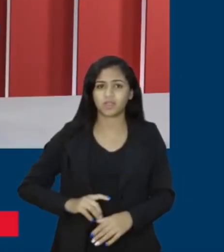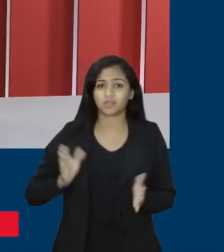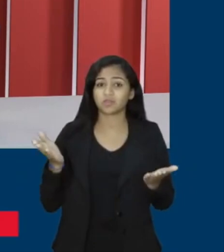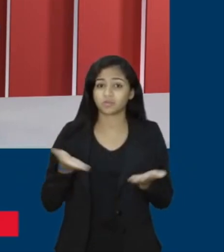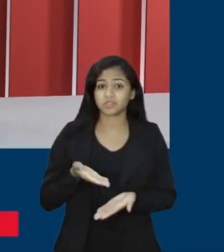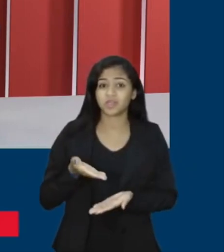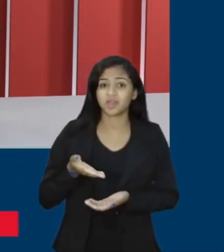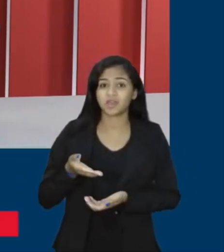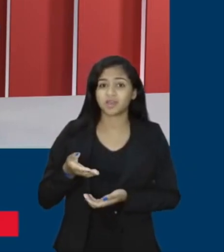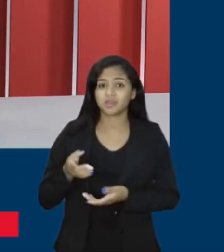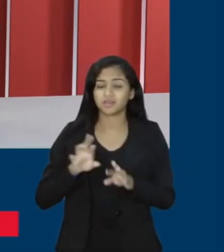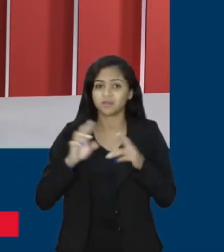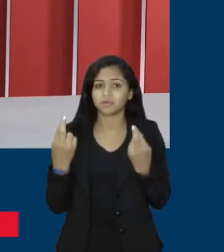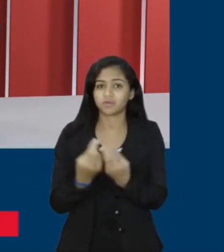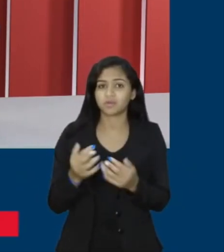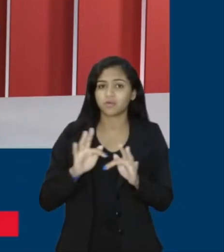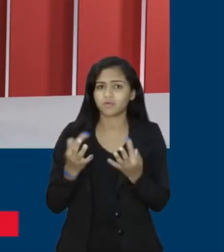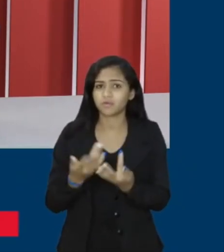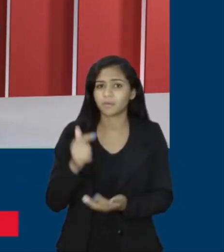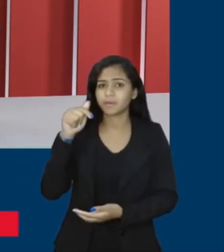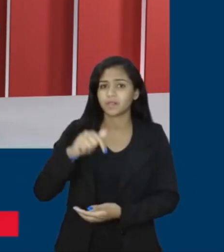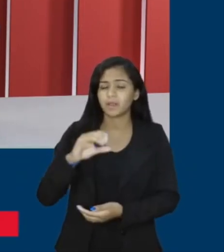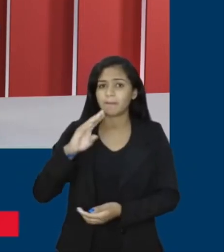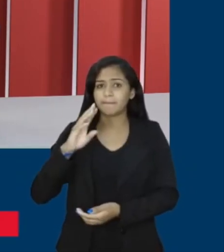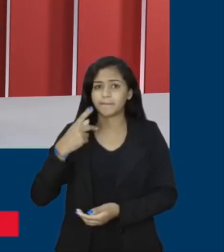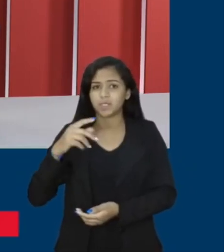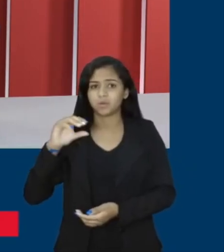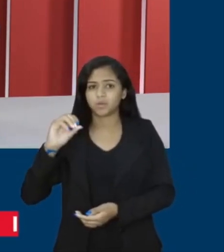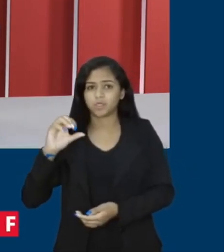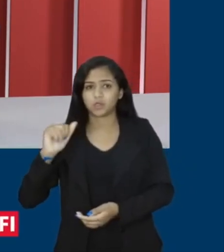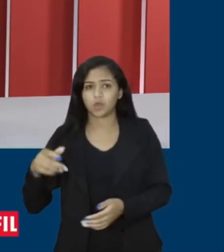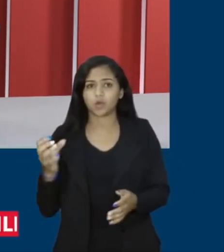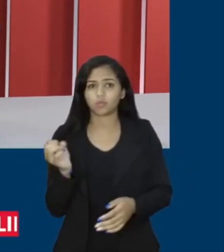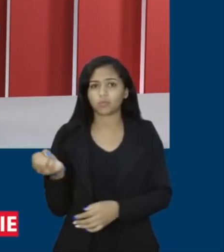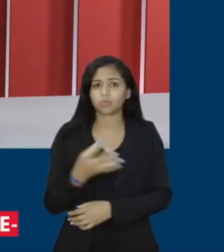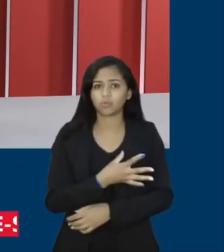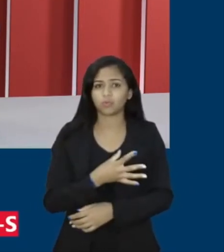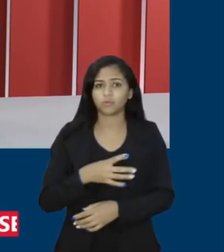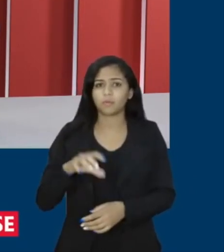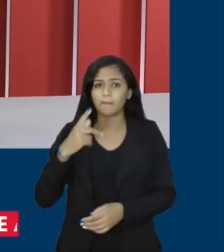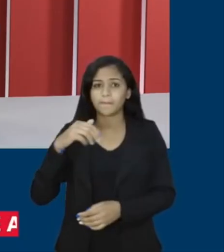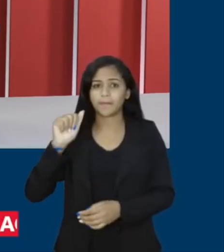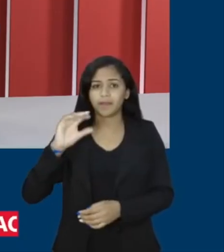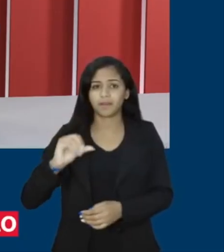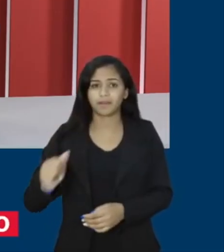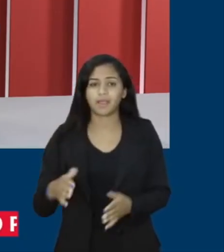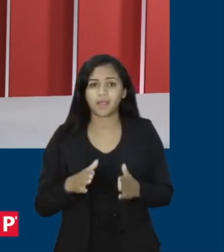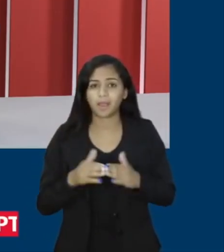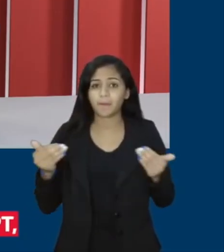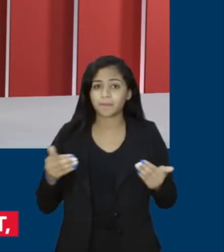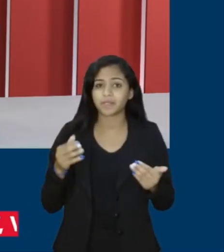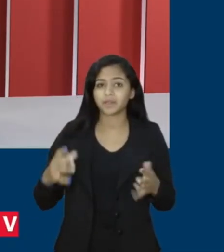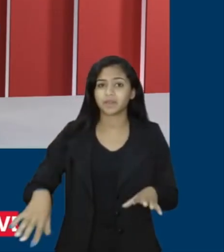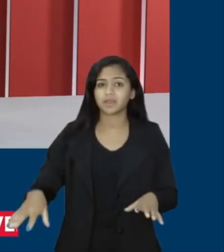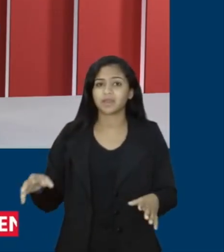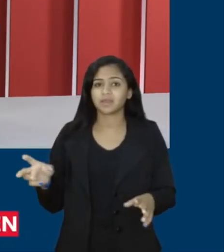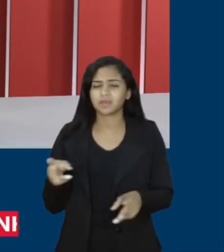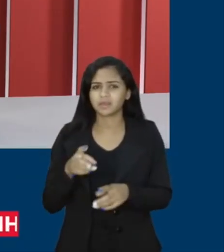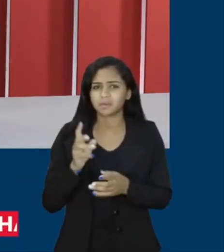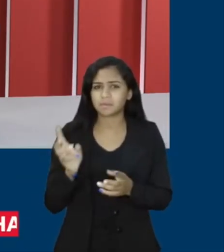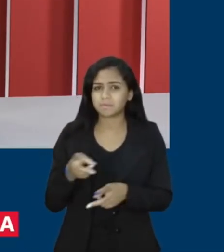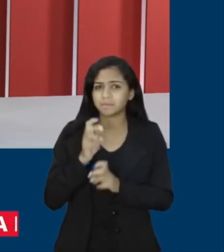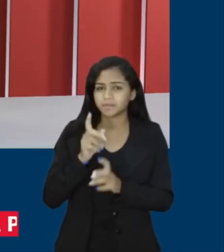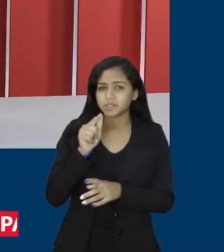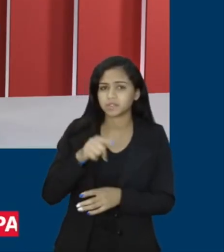bancada estava em reunião com a Miriam Belchior, falando do novo PAC, então eu já queria abrir falando da expectativa da bancada para